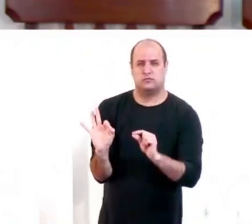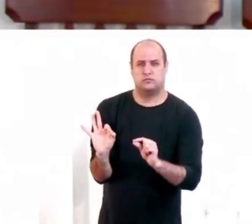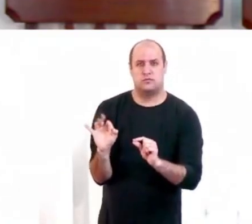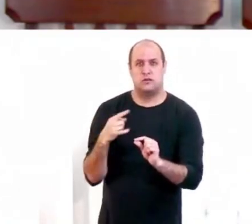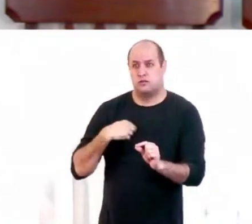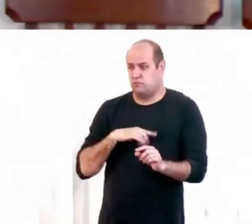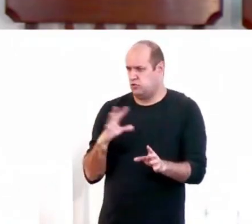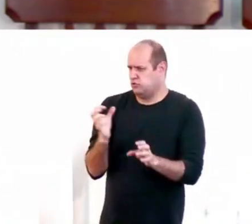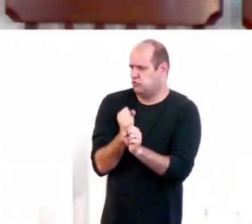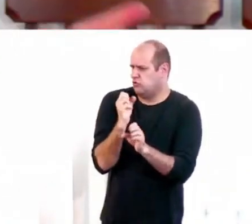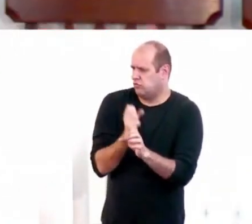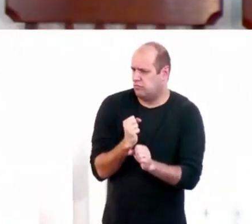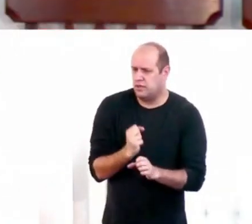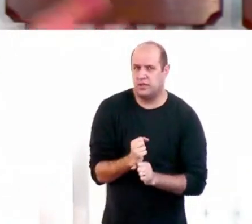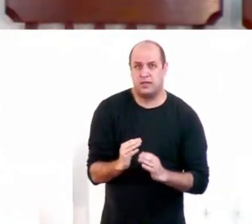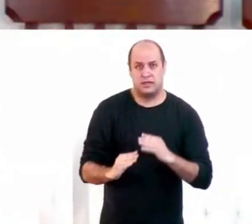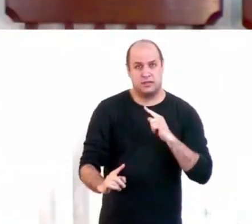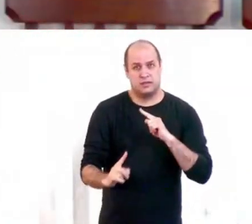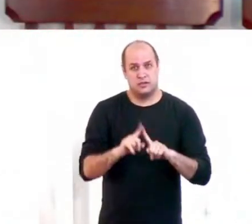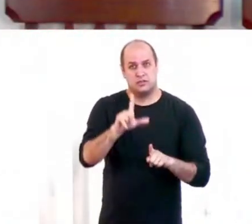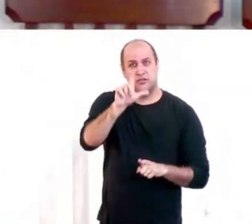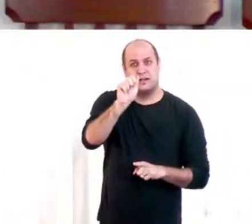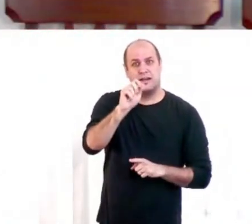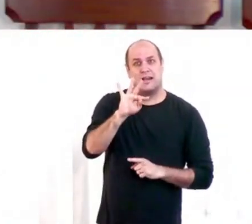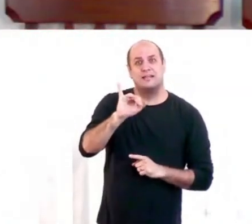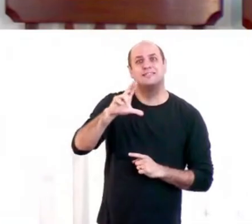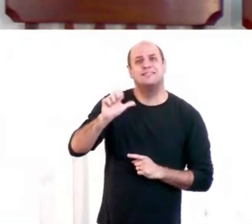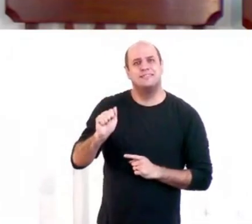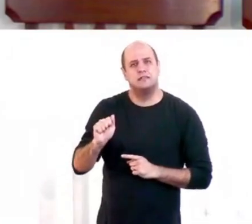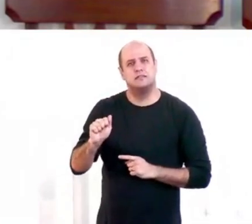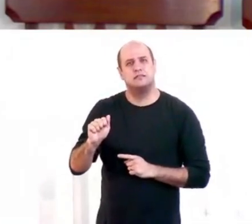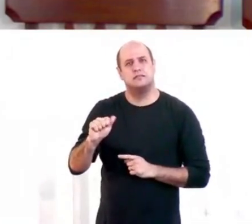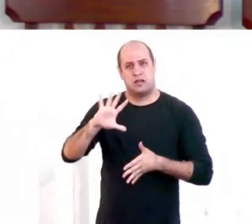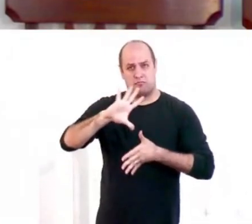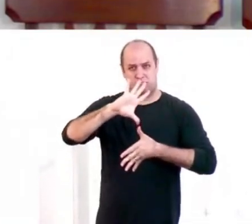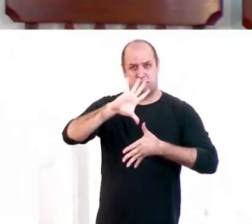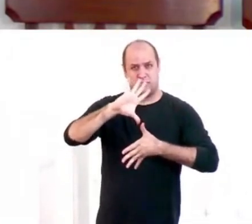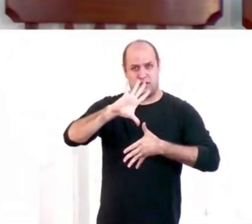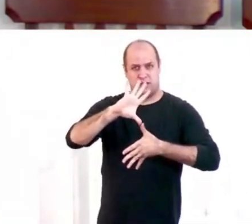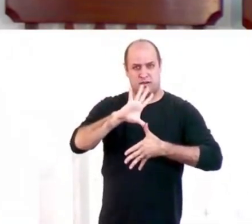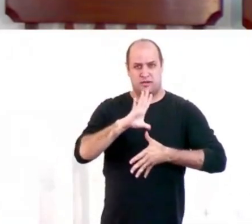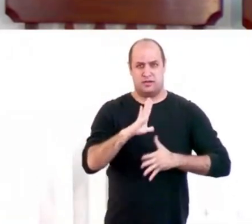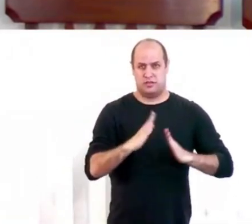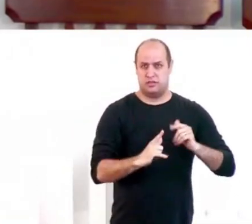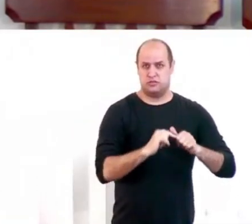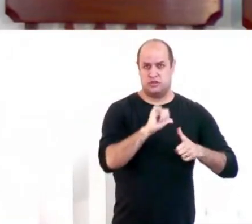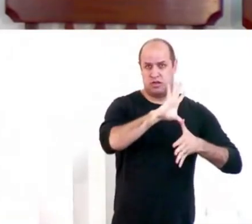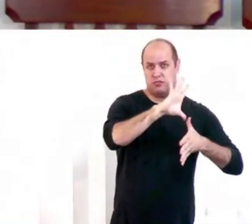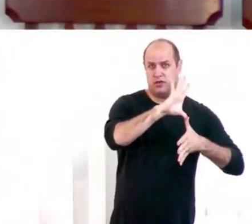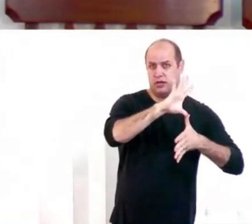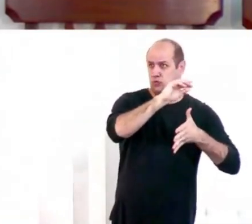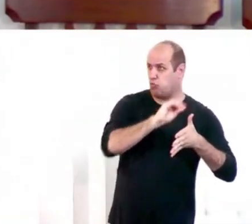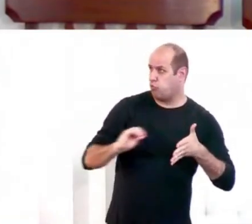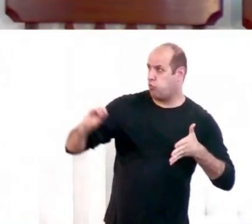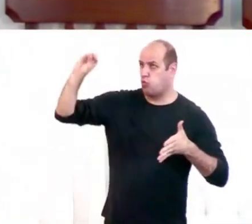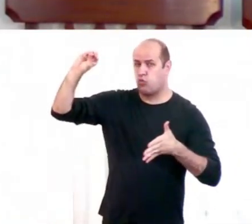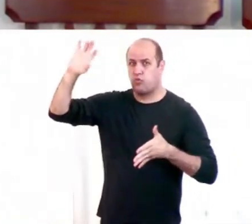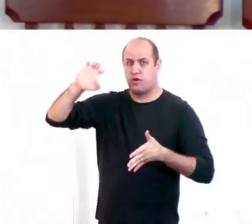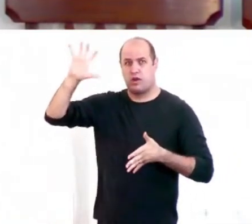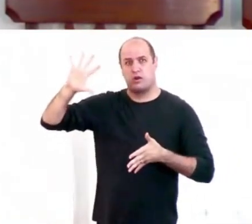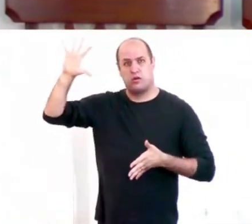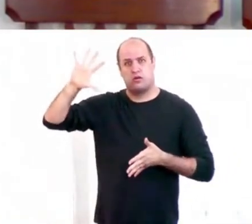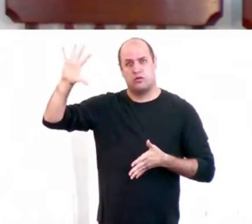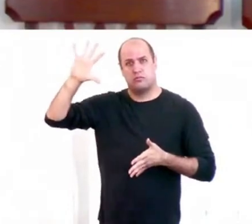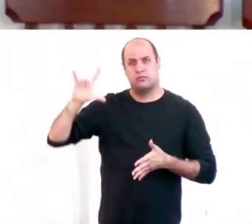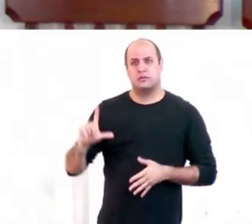igreja latina, essa igreja que migrou das Américas para lá, nós temos então em